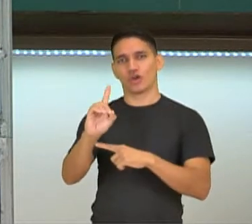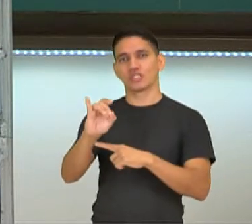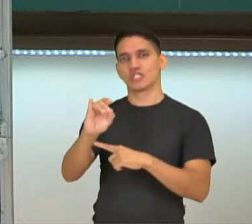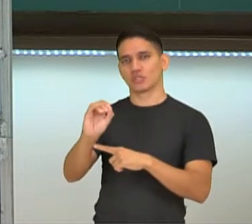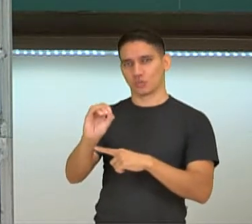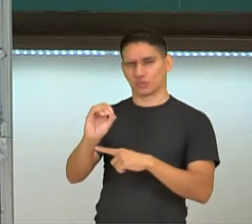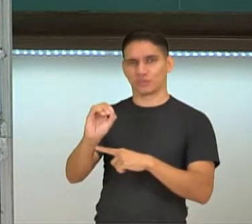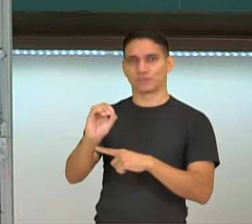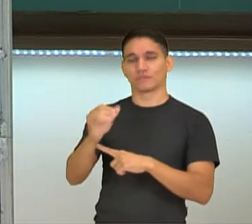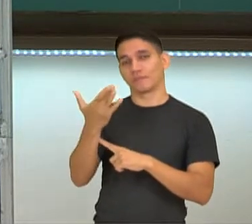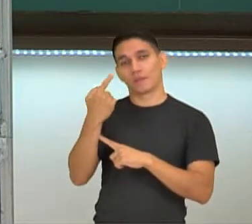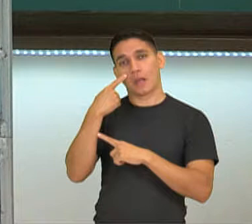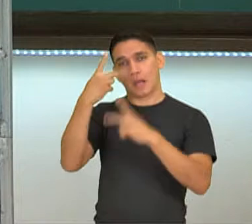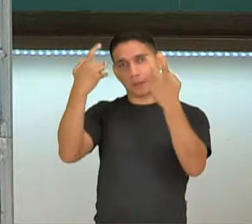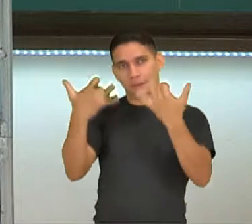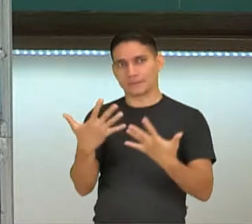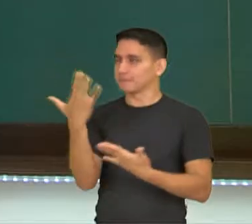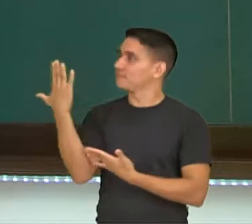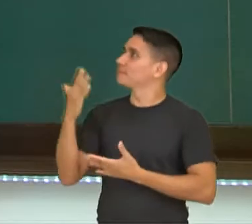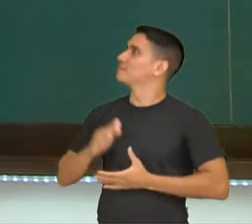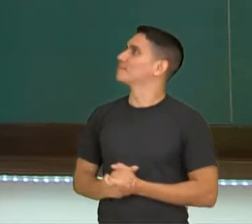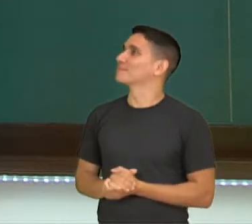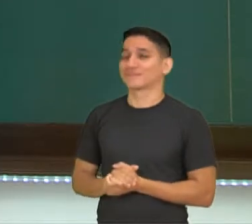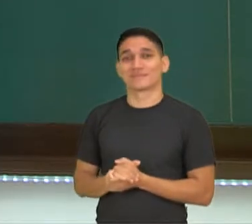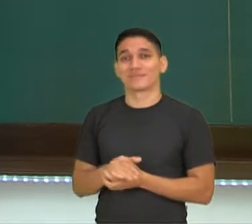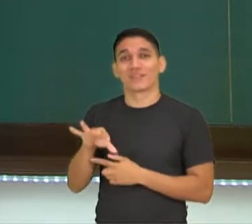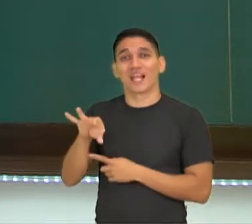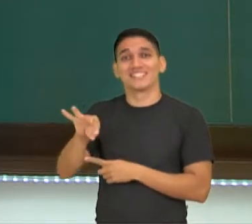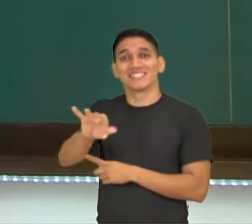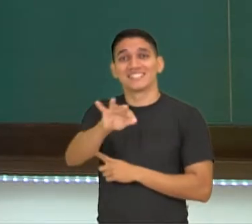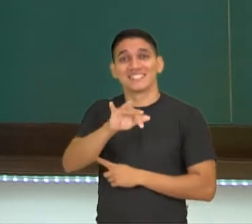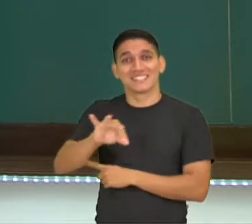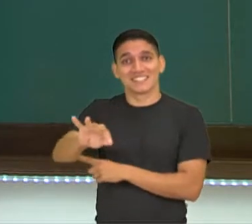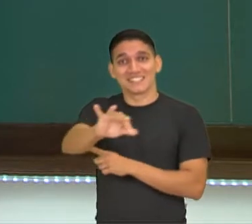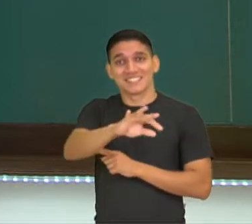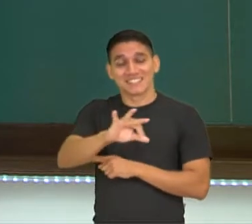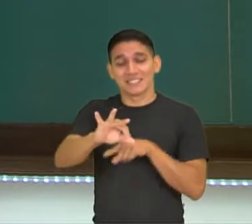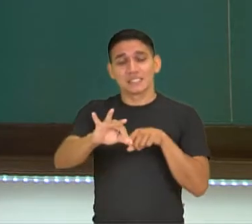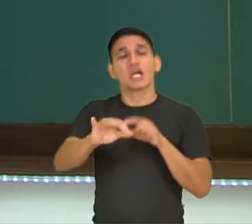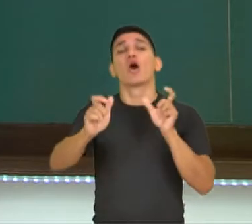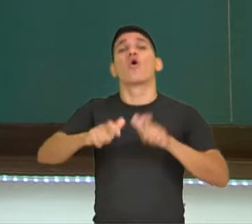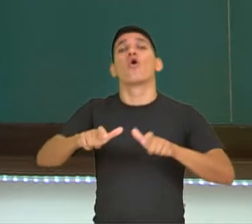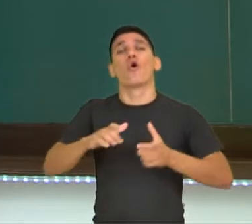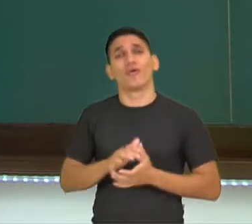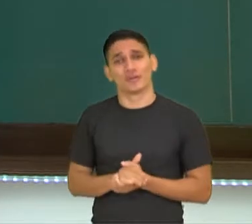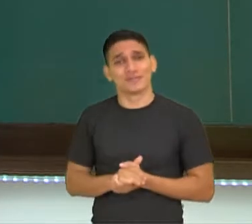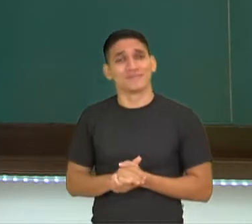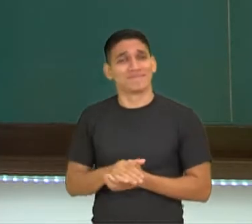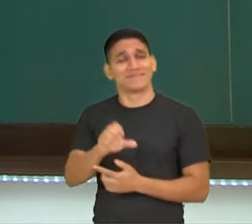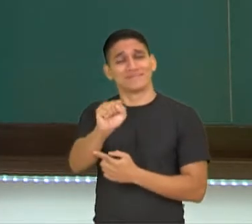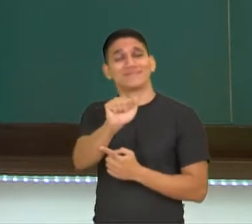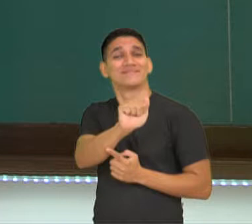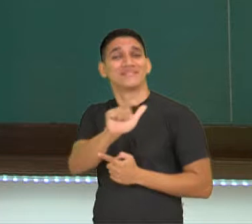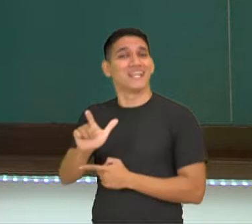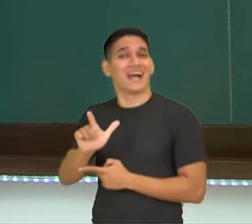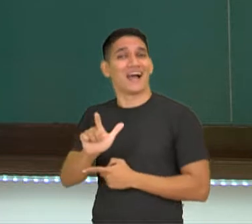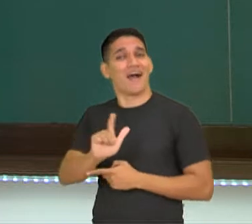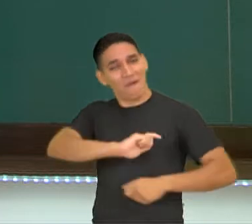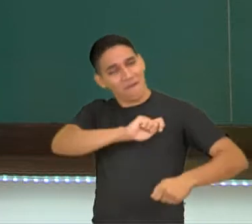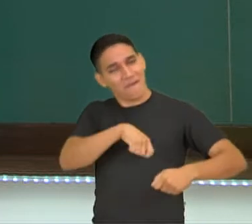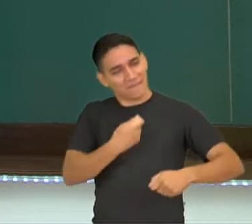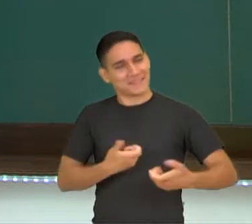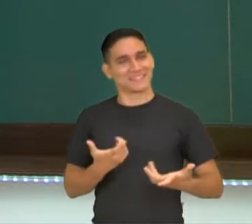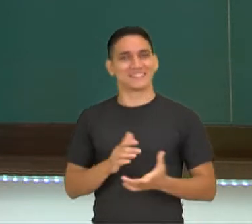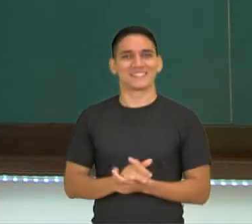ele? Vamos? O sódio está presente onde? No sal de cozinha,